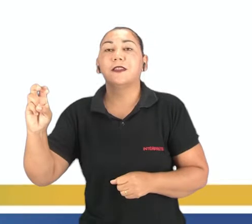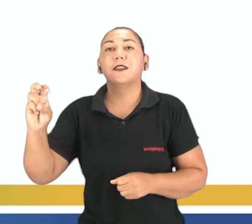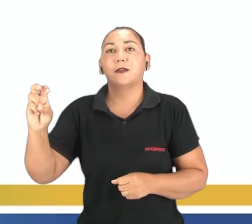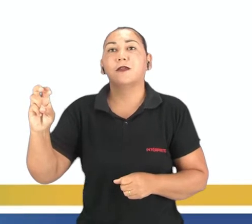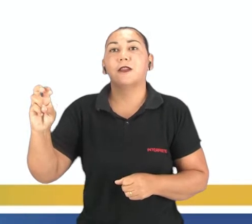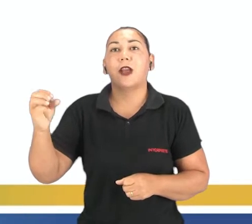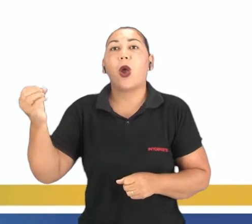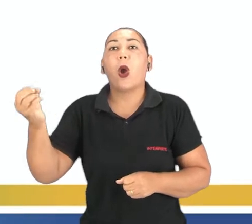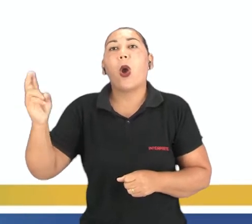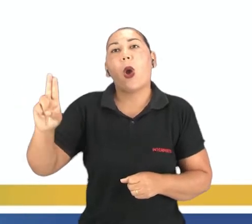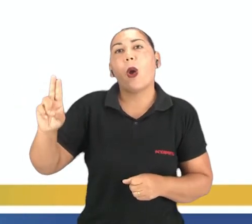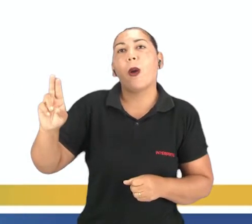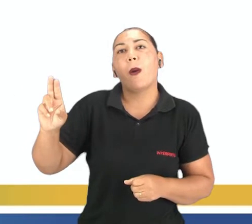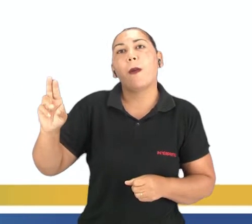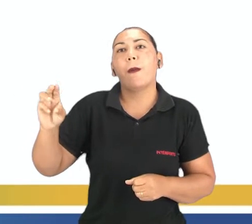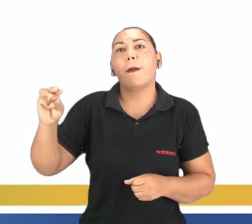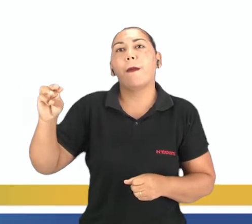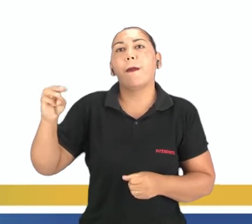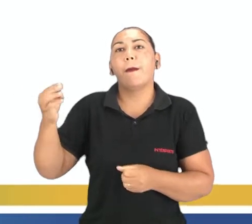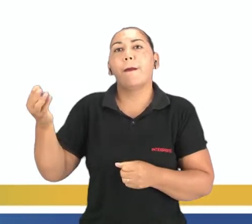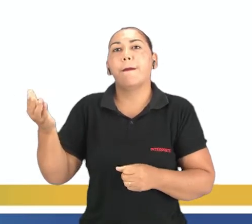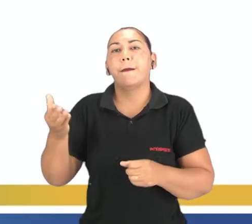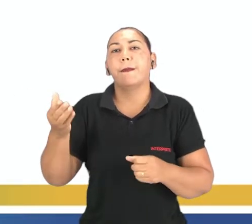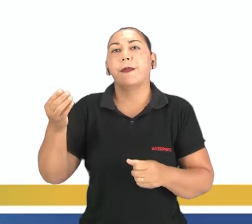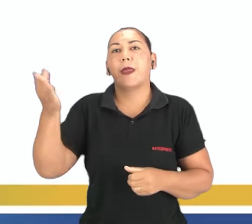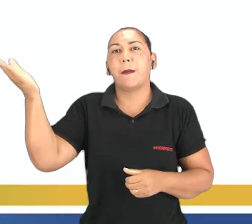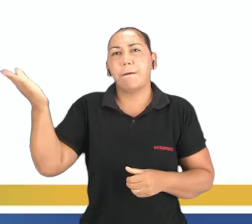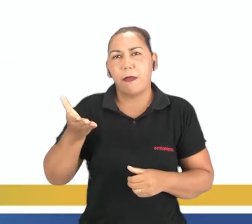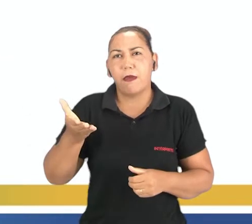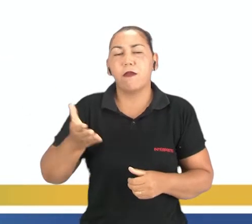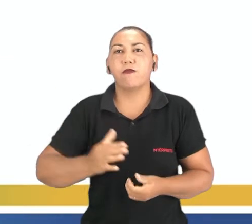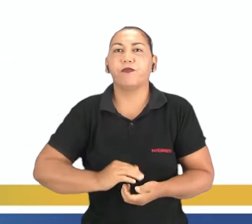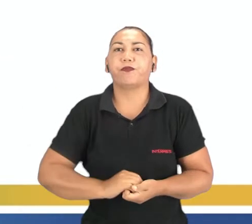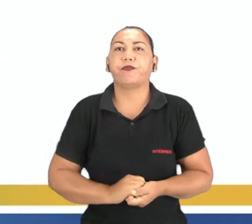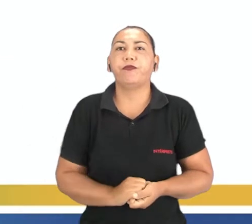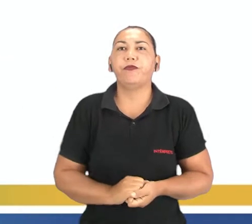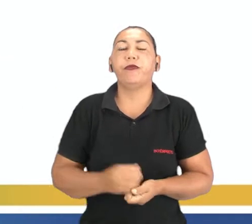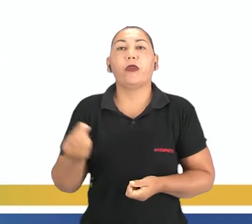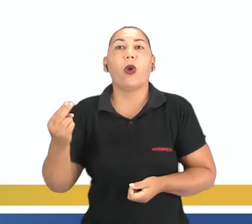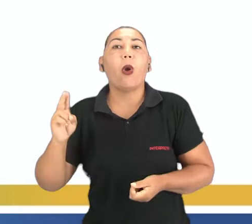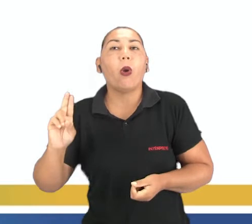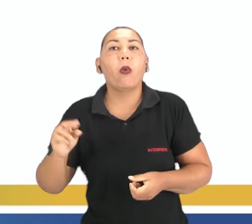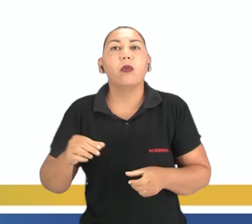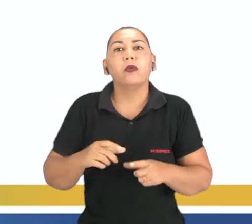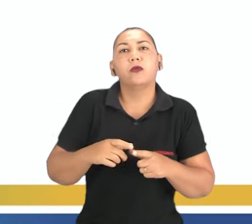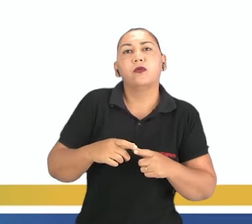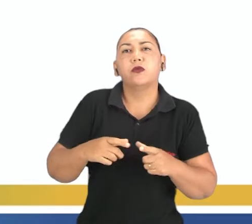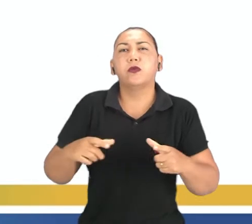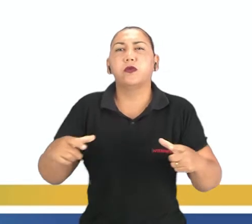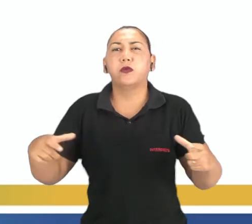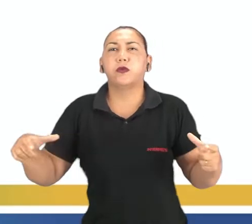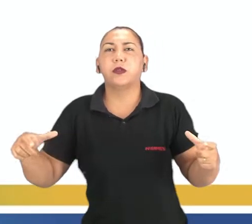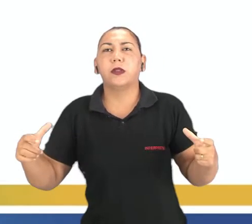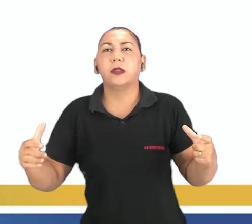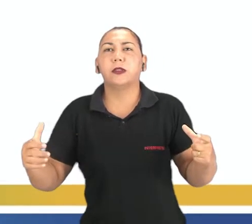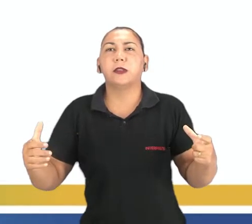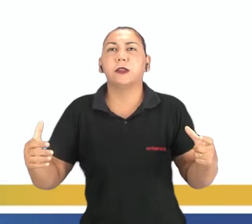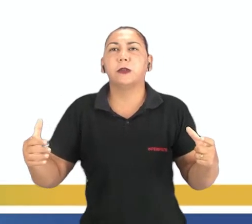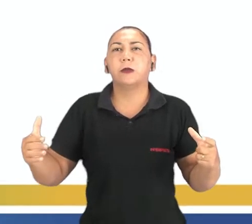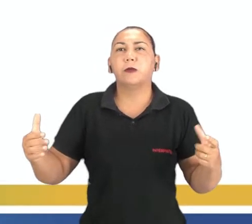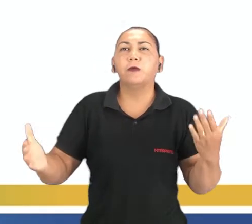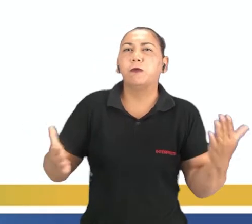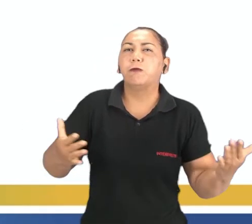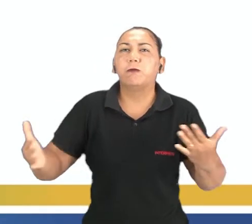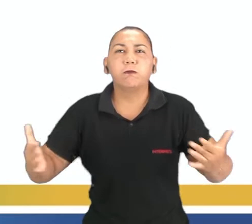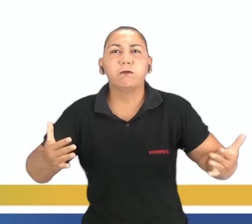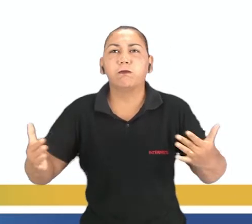as grandezas são proporcionais, né? Isto é, a variação de uma grandeza faz com que a outra também sofra variação na